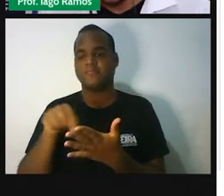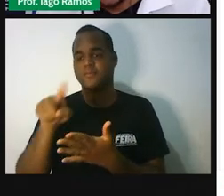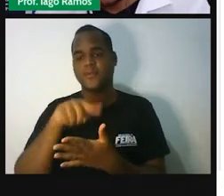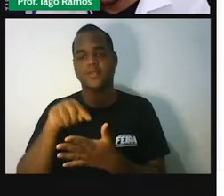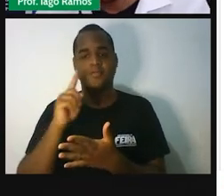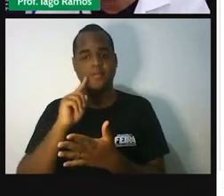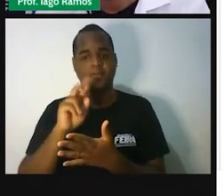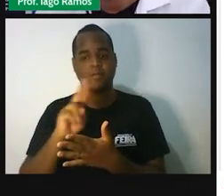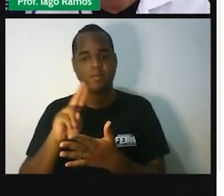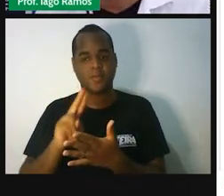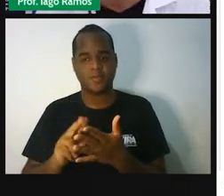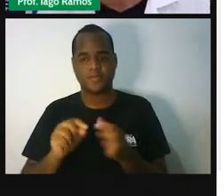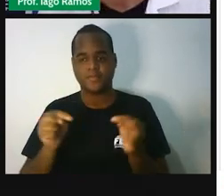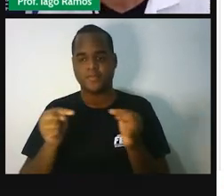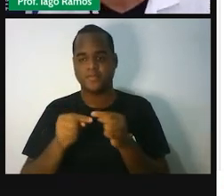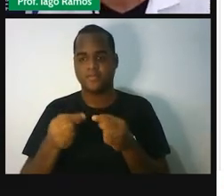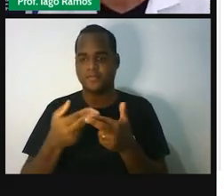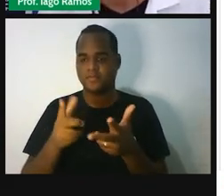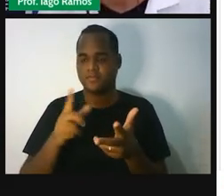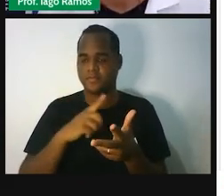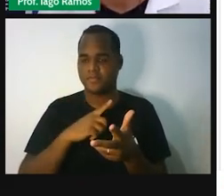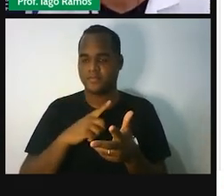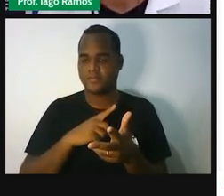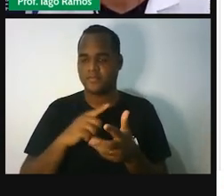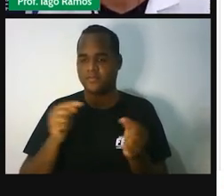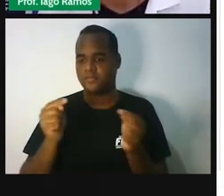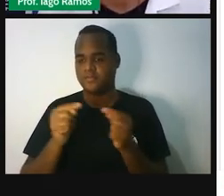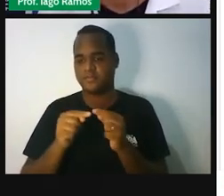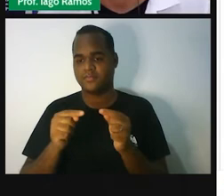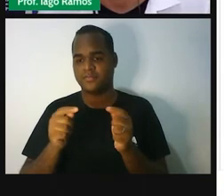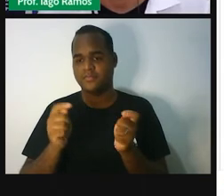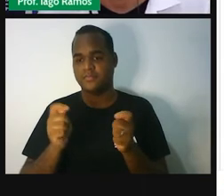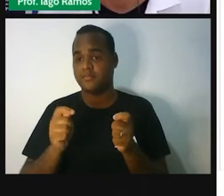olha só. Corrigido, bacana, hein?